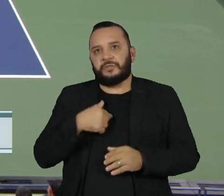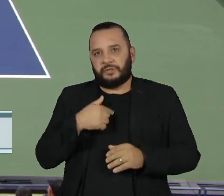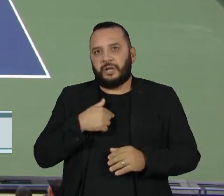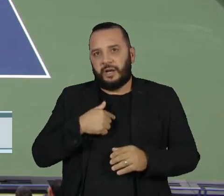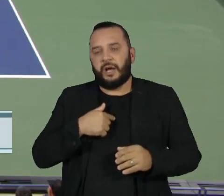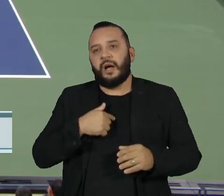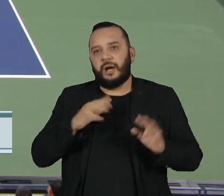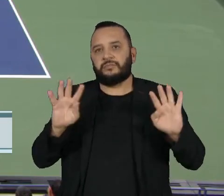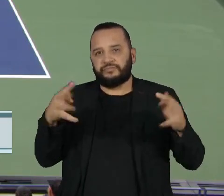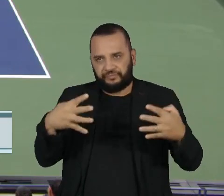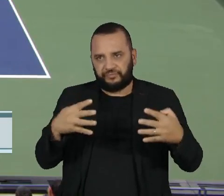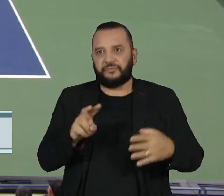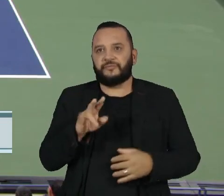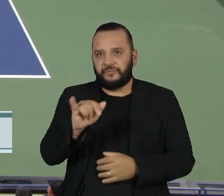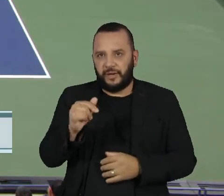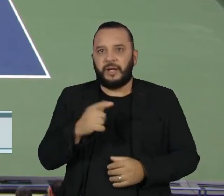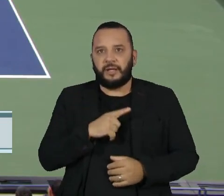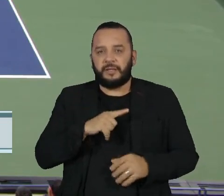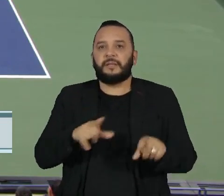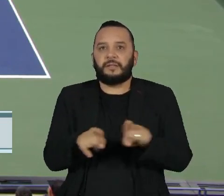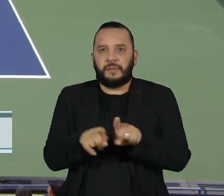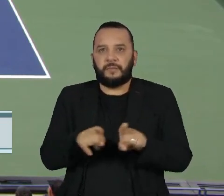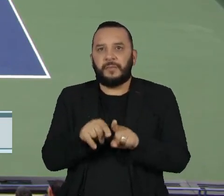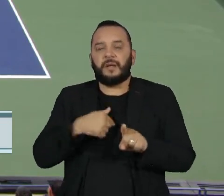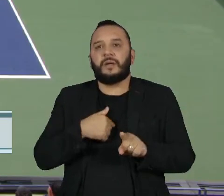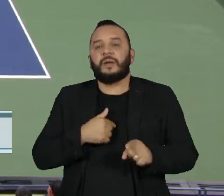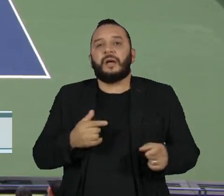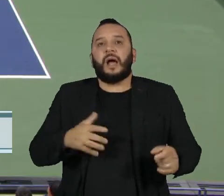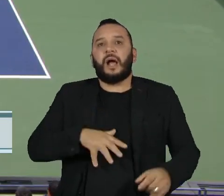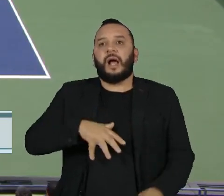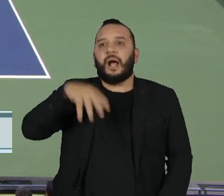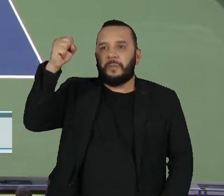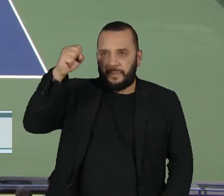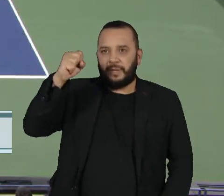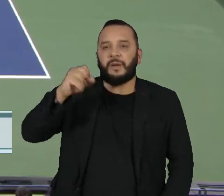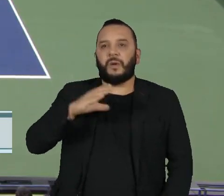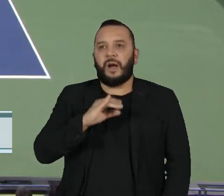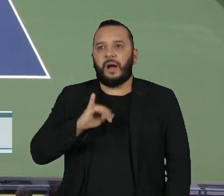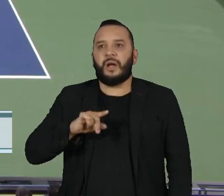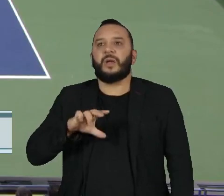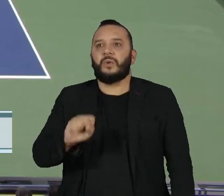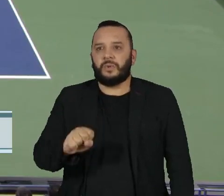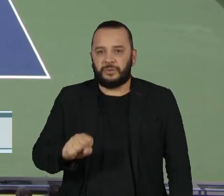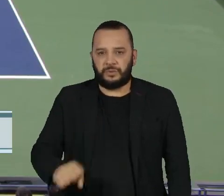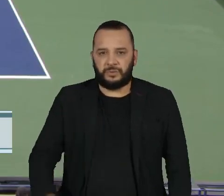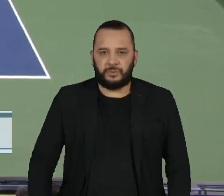do US Open e vai enfrentar o atual campeão, Carlos Alcaraz.